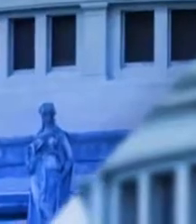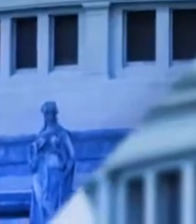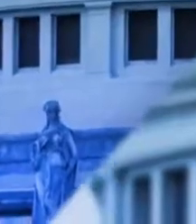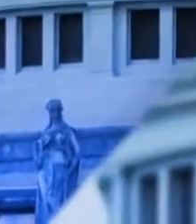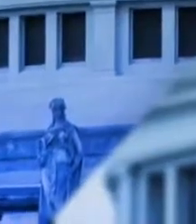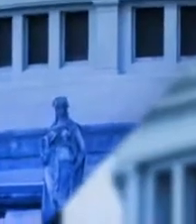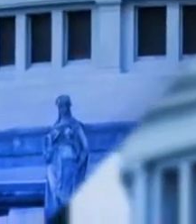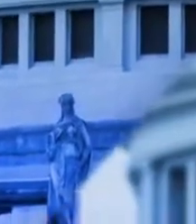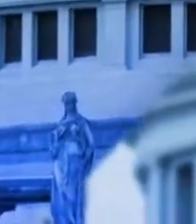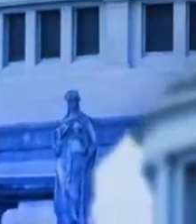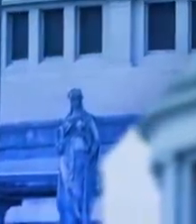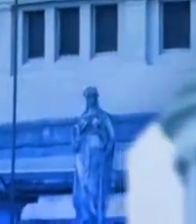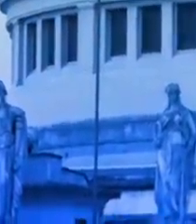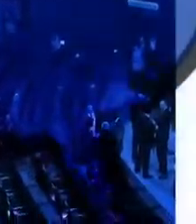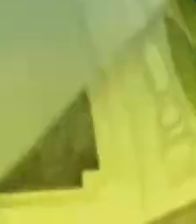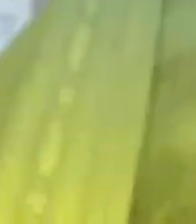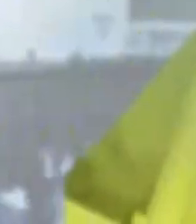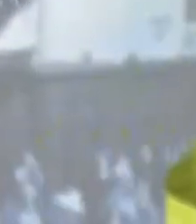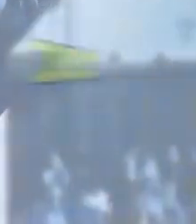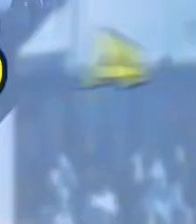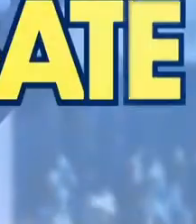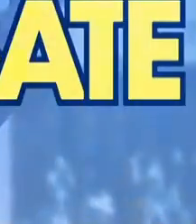E aí